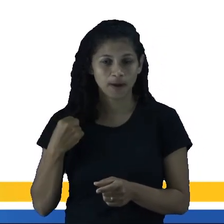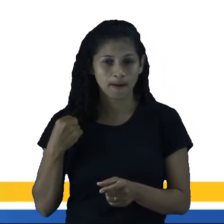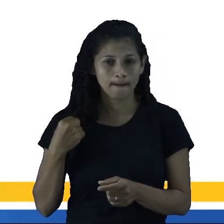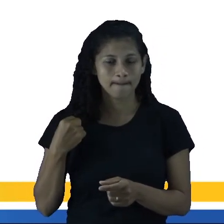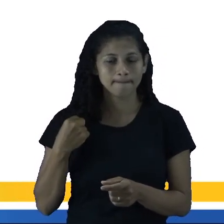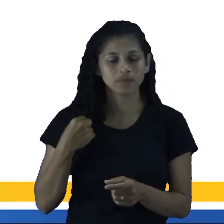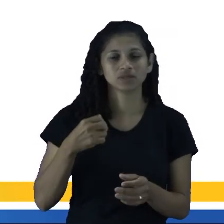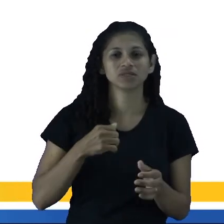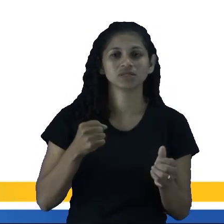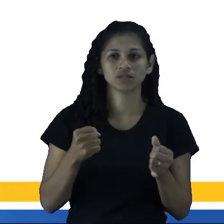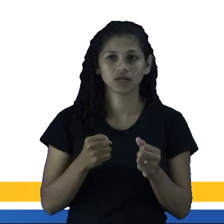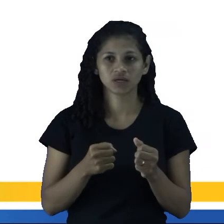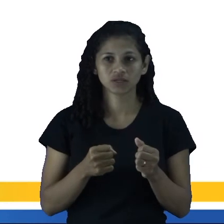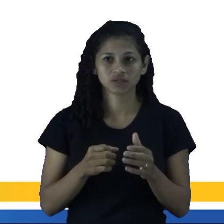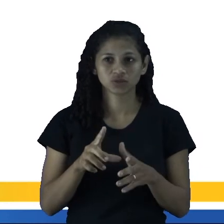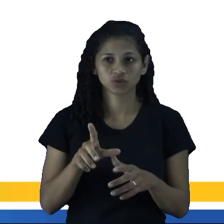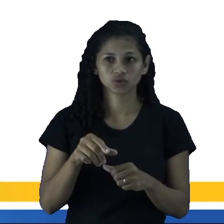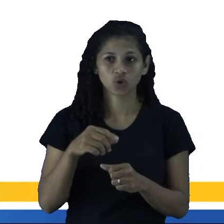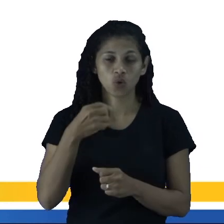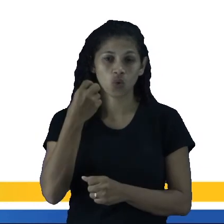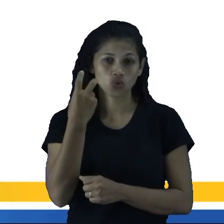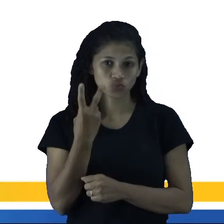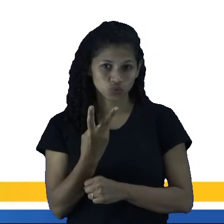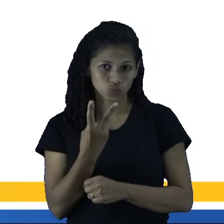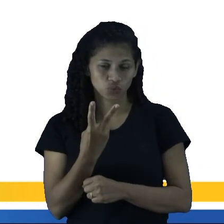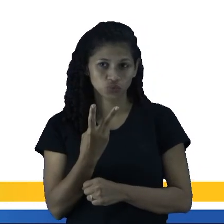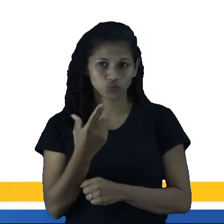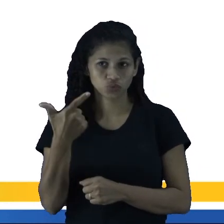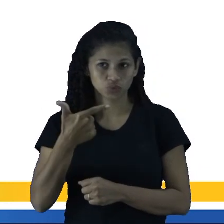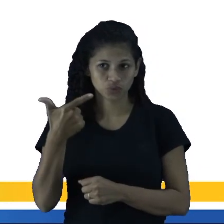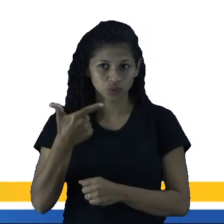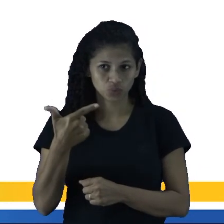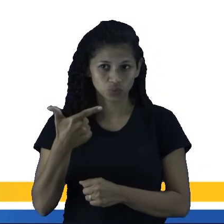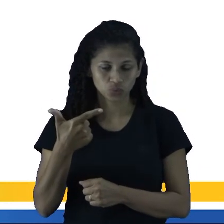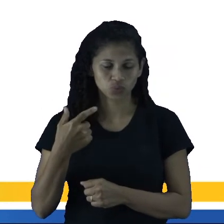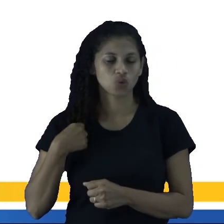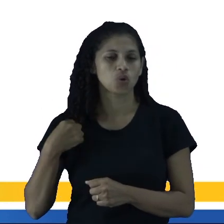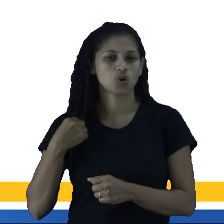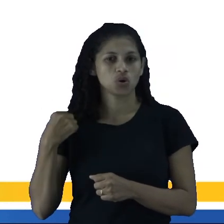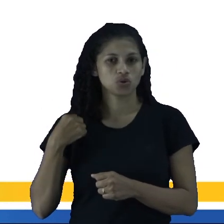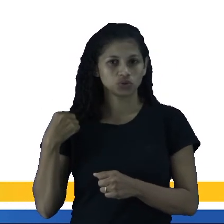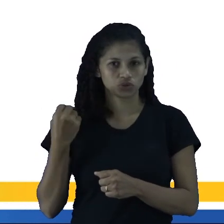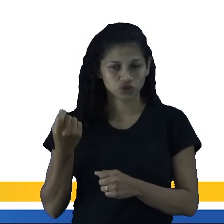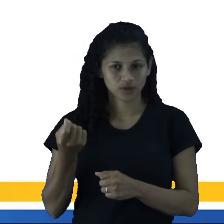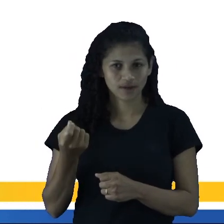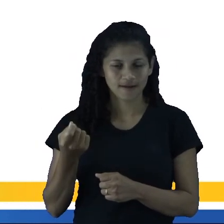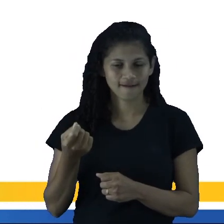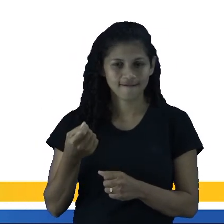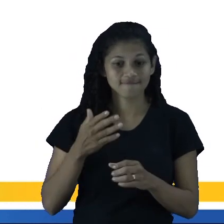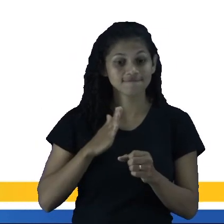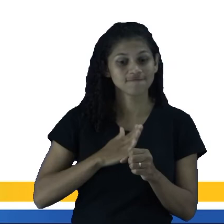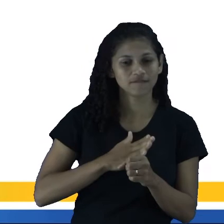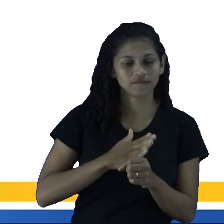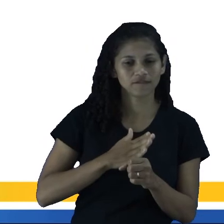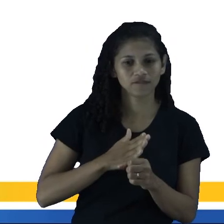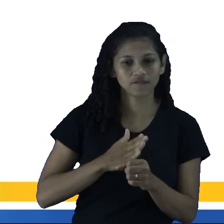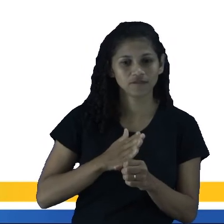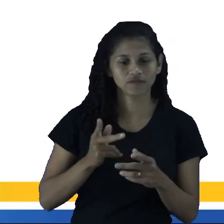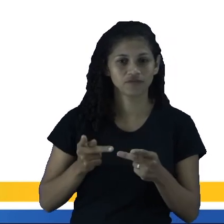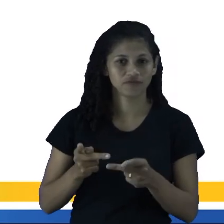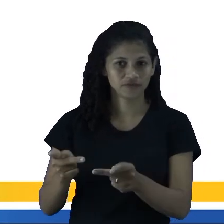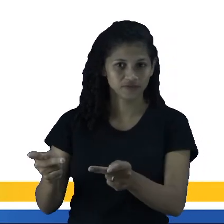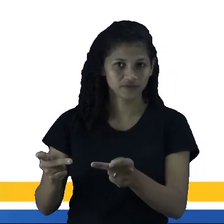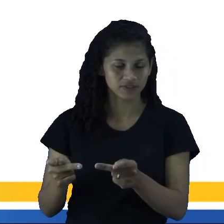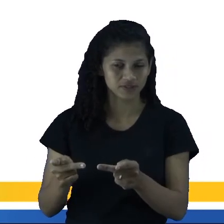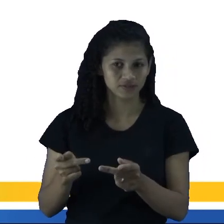no seu próprio campo e o segundo seria o time visitante. Agora aqui, se eu mudar a ordem, vai mudar tudo?